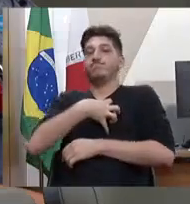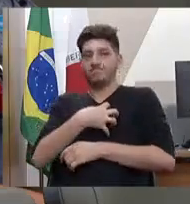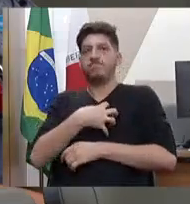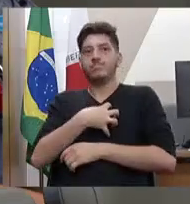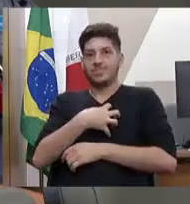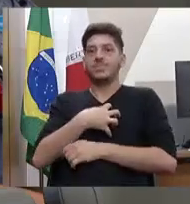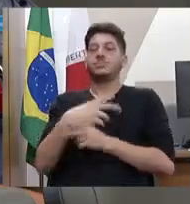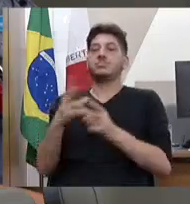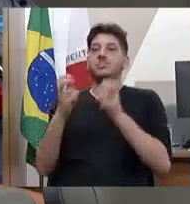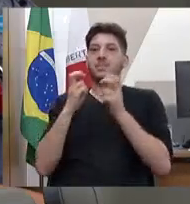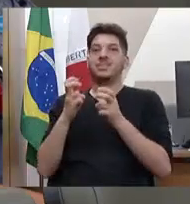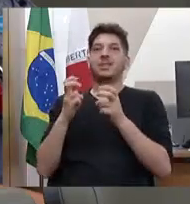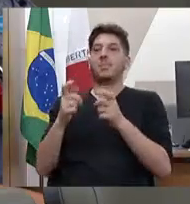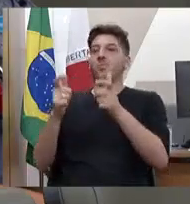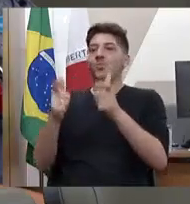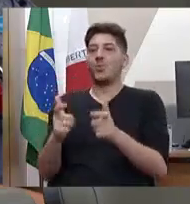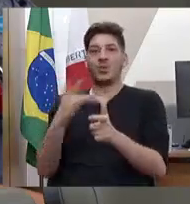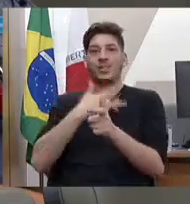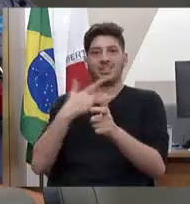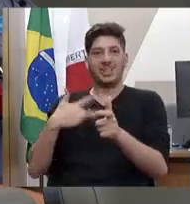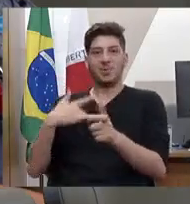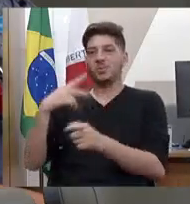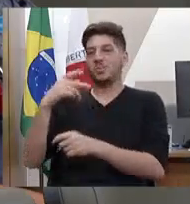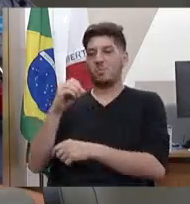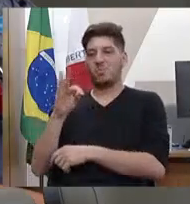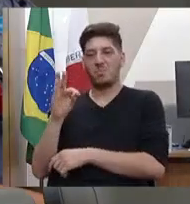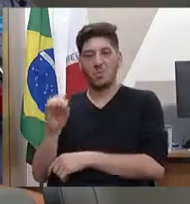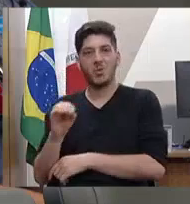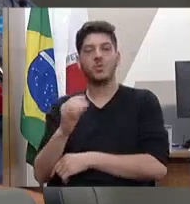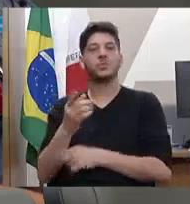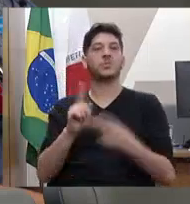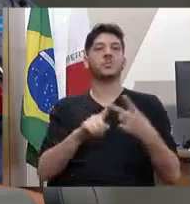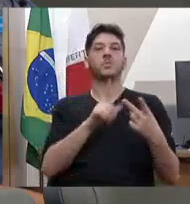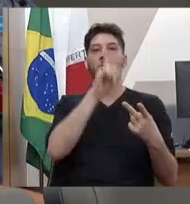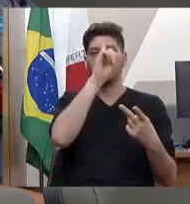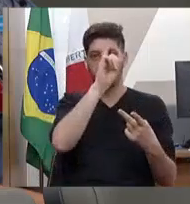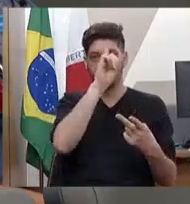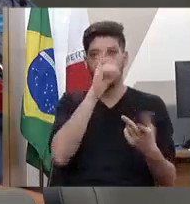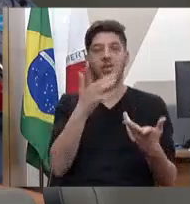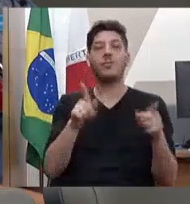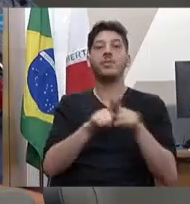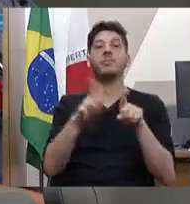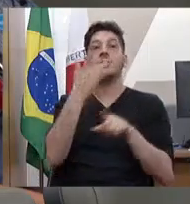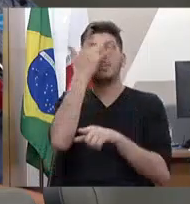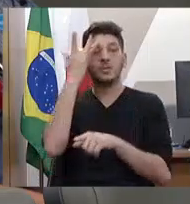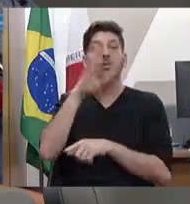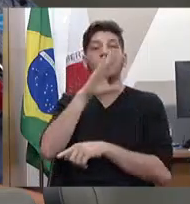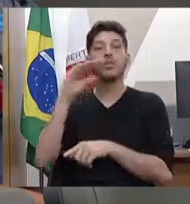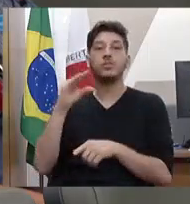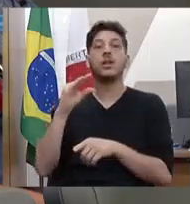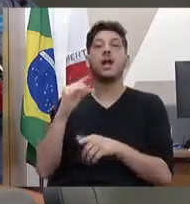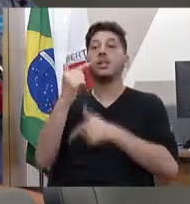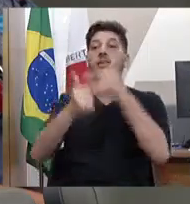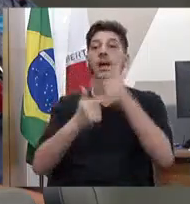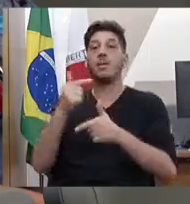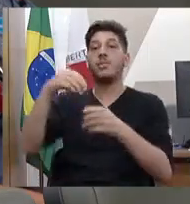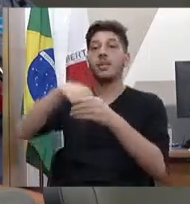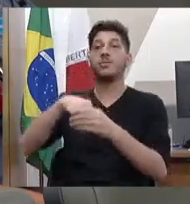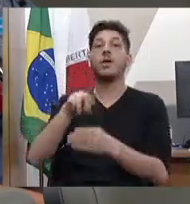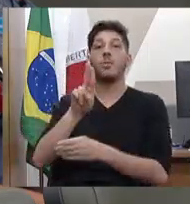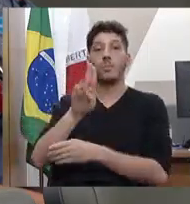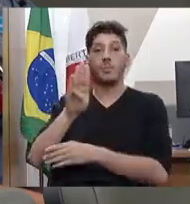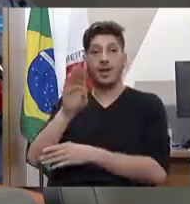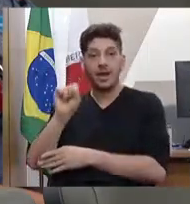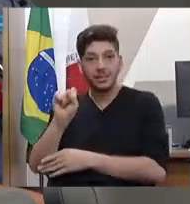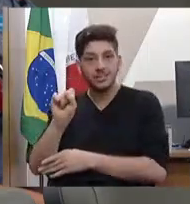de saúde os hospitais os trabalhadores que estavam nas unidades básicas de saúde o que